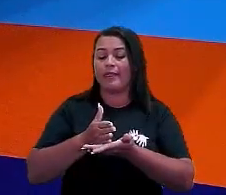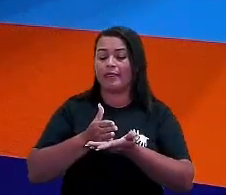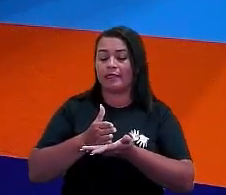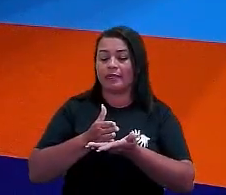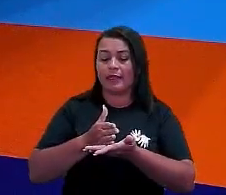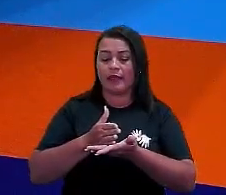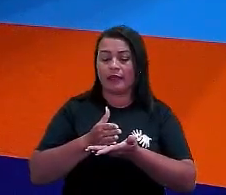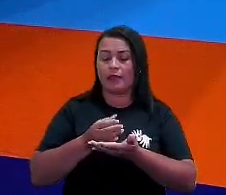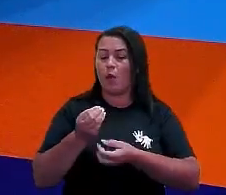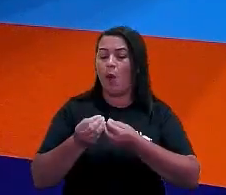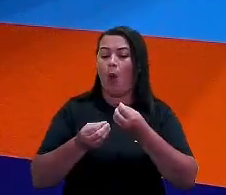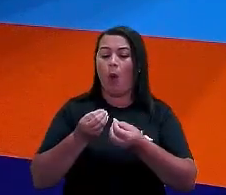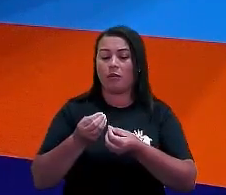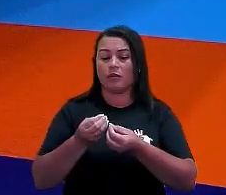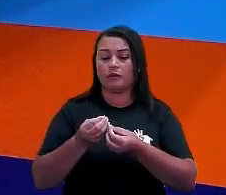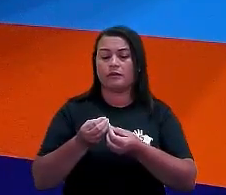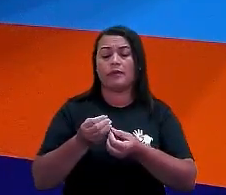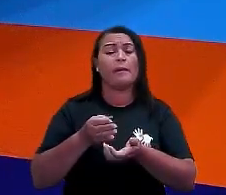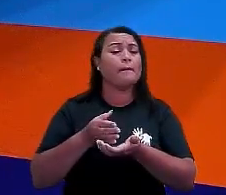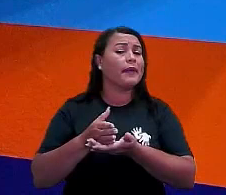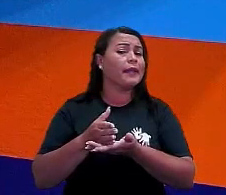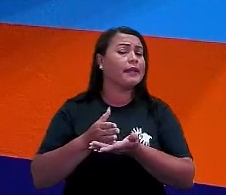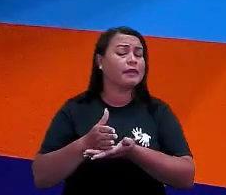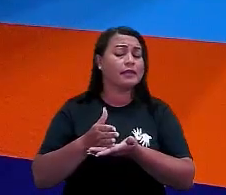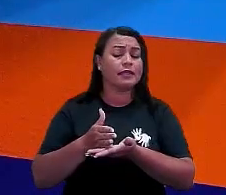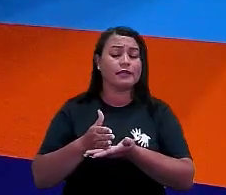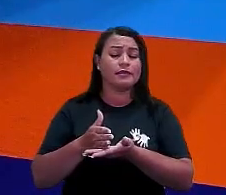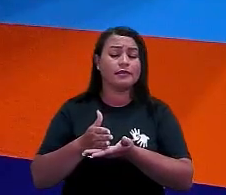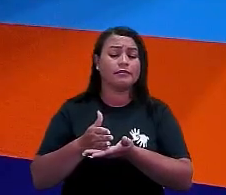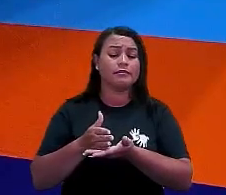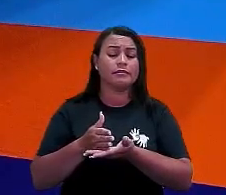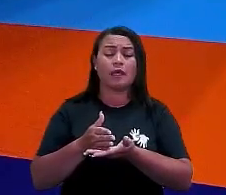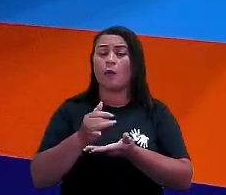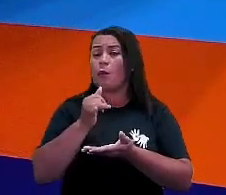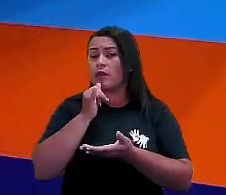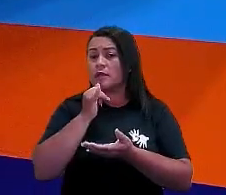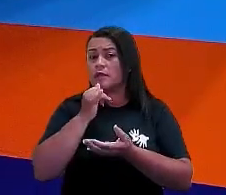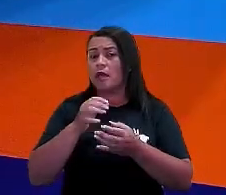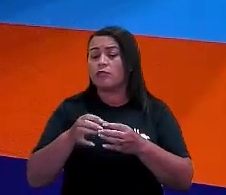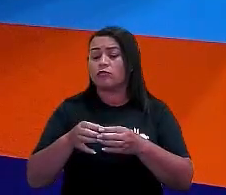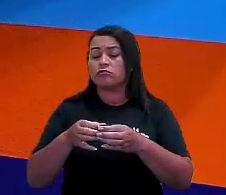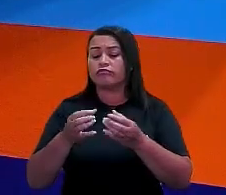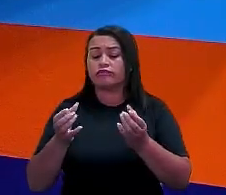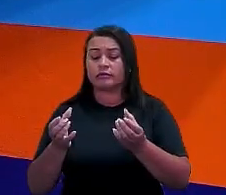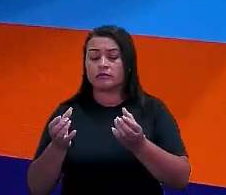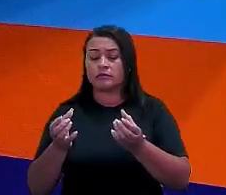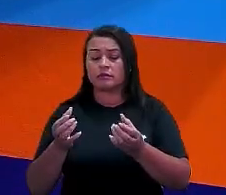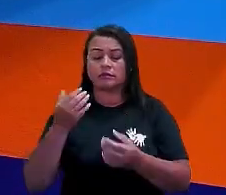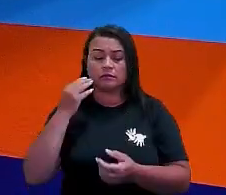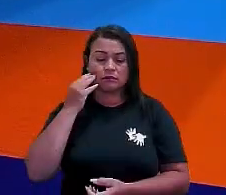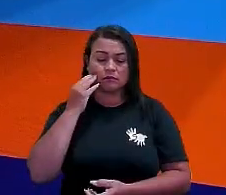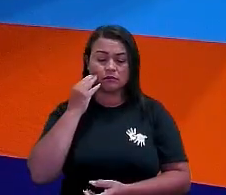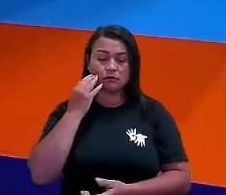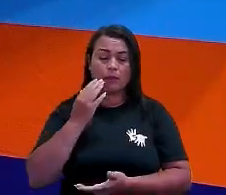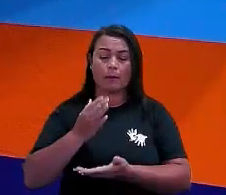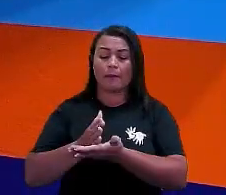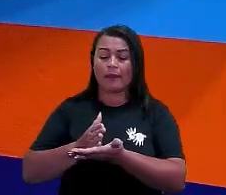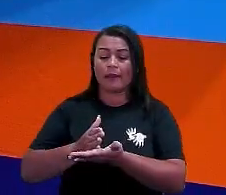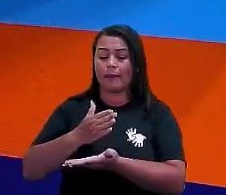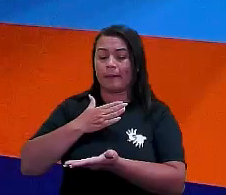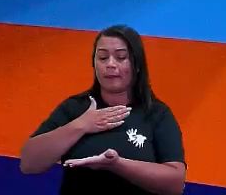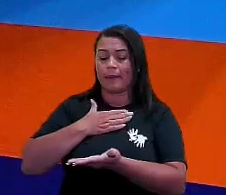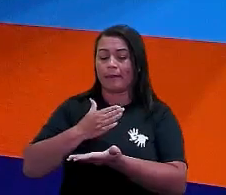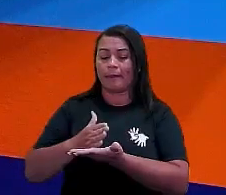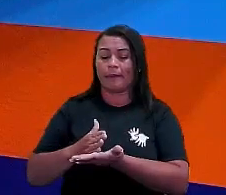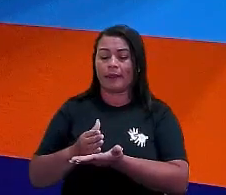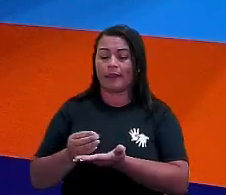como é que a gente faz? Metade é partir ao meio, né? A gente aprende desde pequenininho. Metade para mim, metade